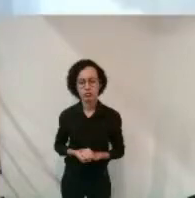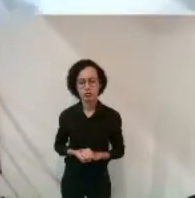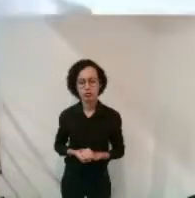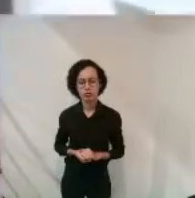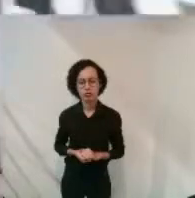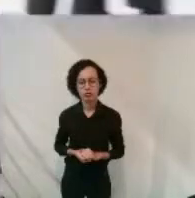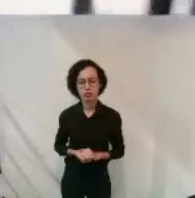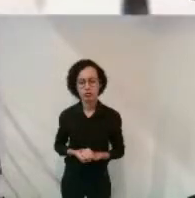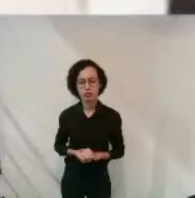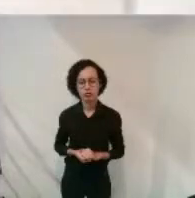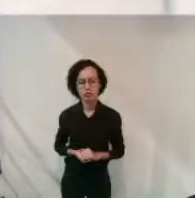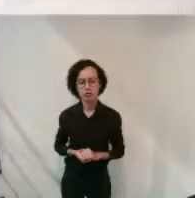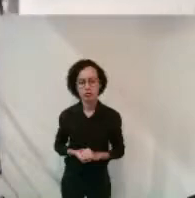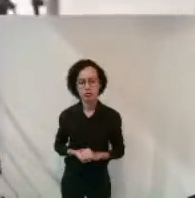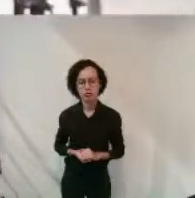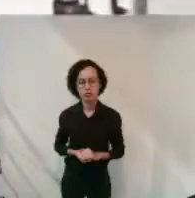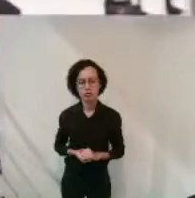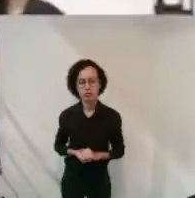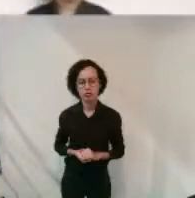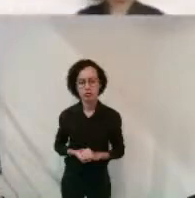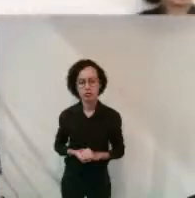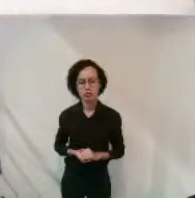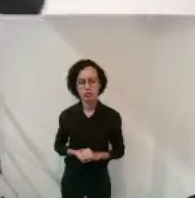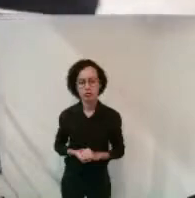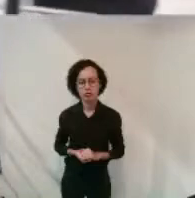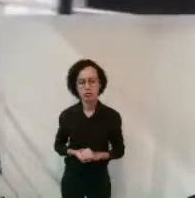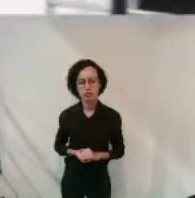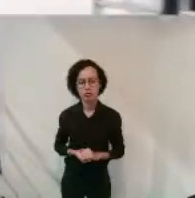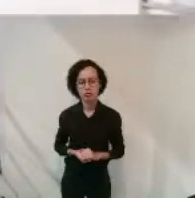Alexandra Fatioli Martins.